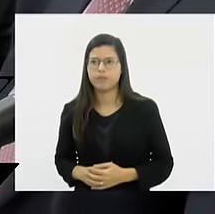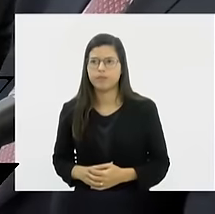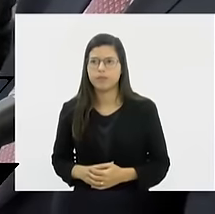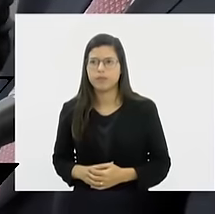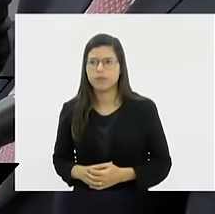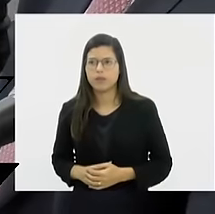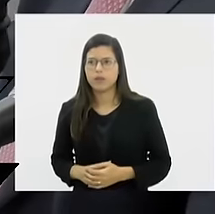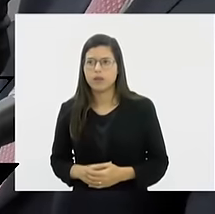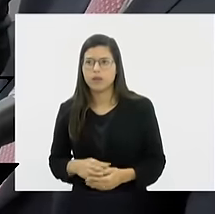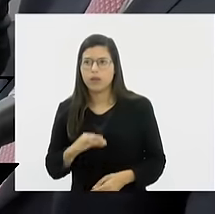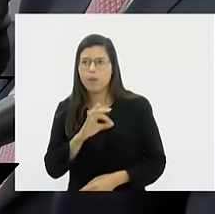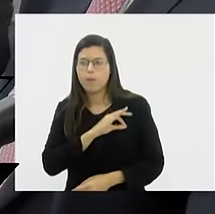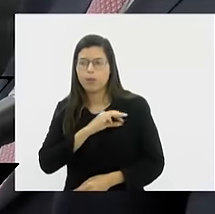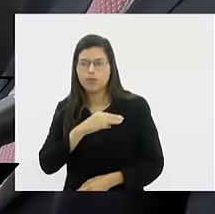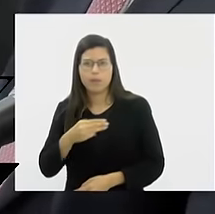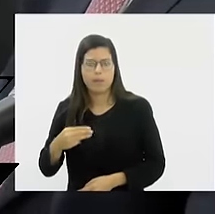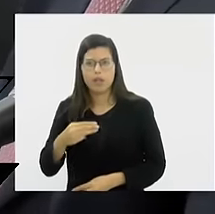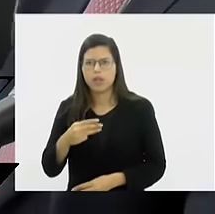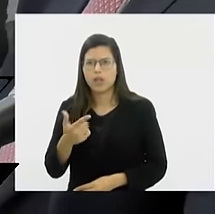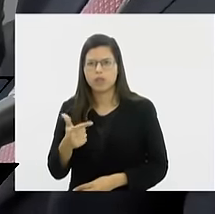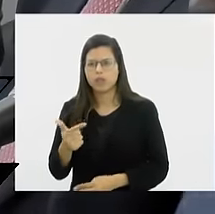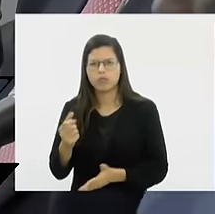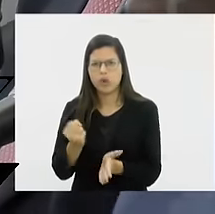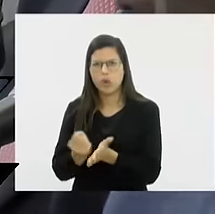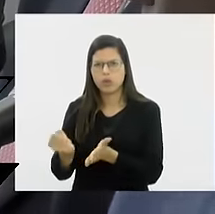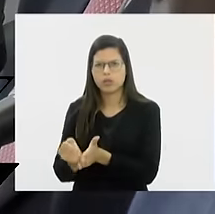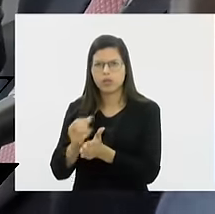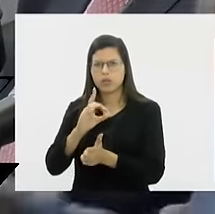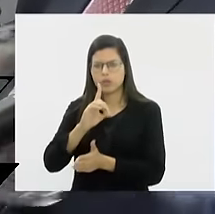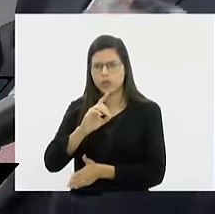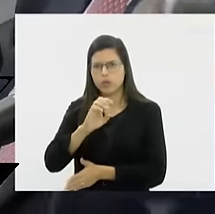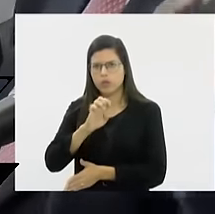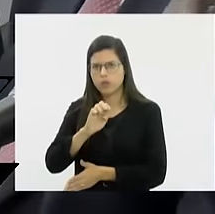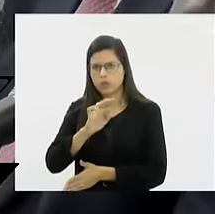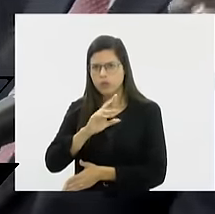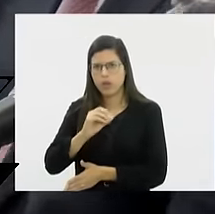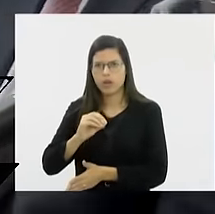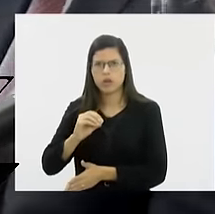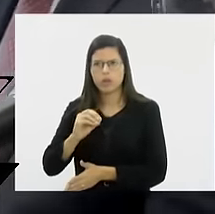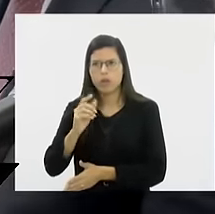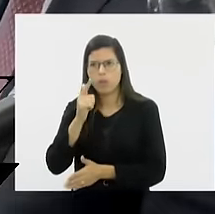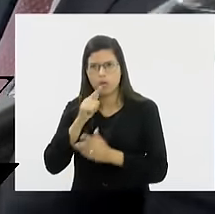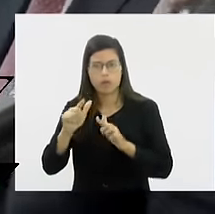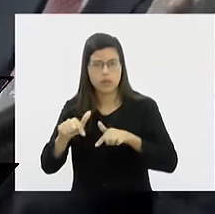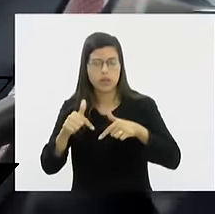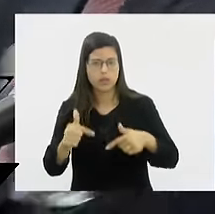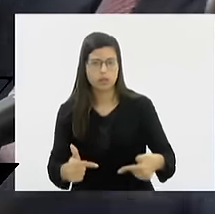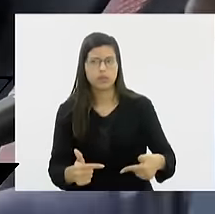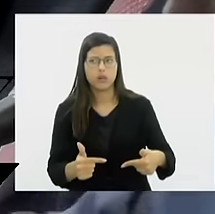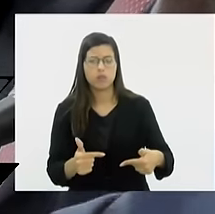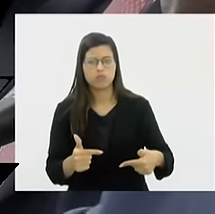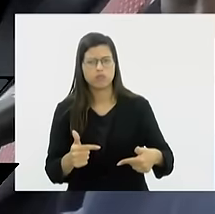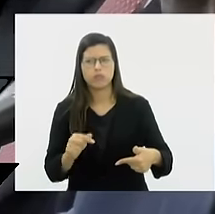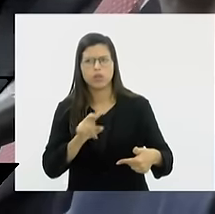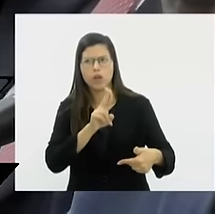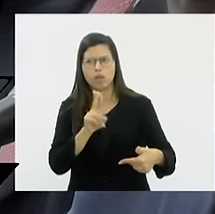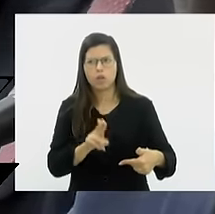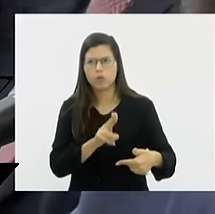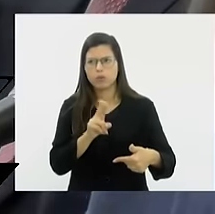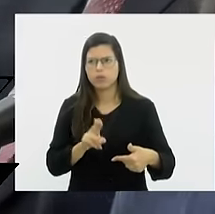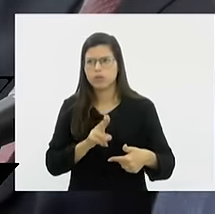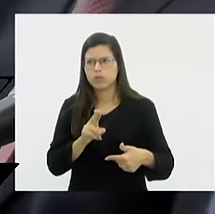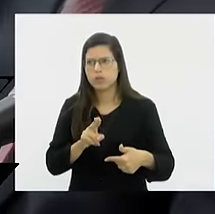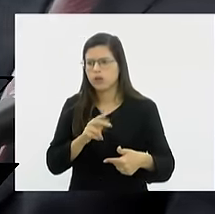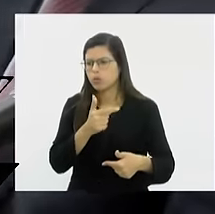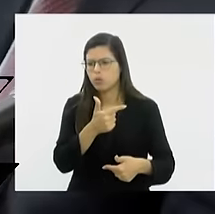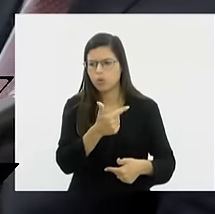em que a Polícia Militar não tinha contrato com o Deto para operar. Eles estavam utilizando-se do DER para